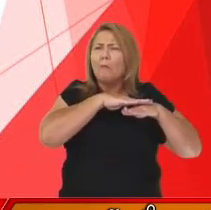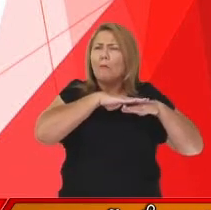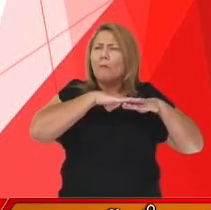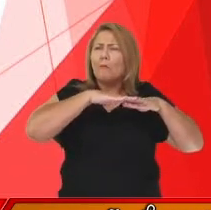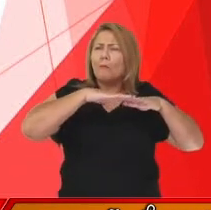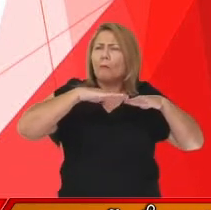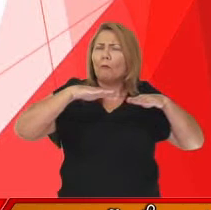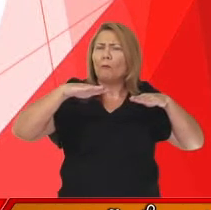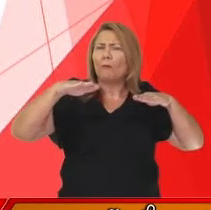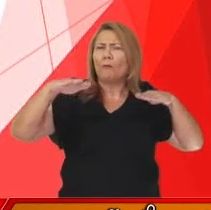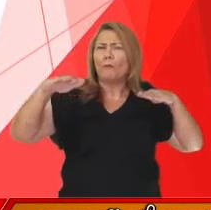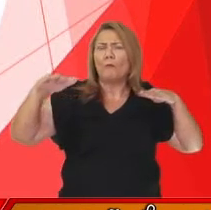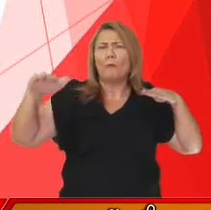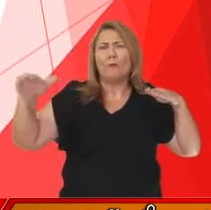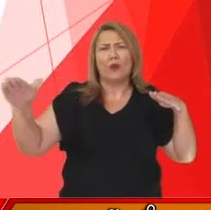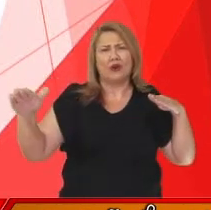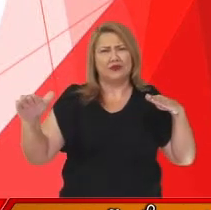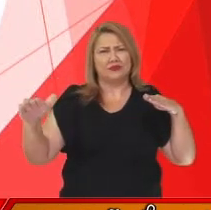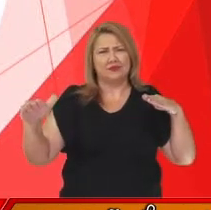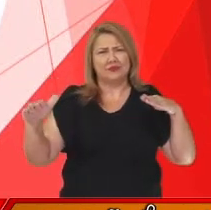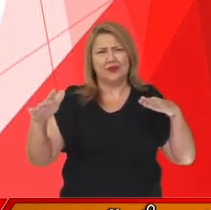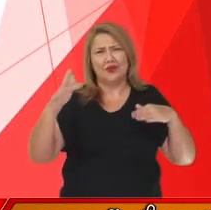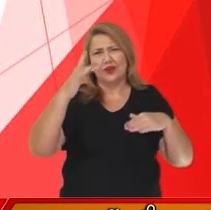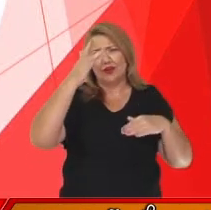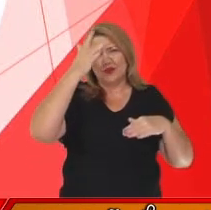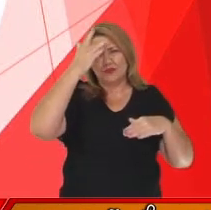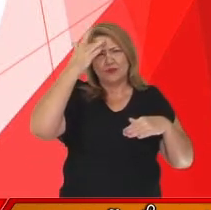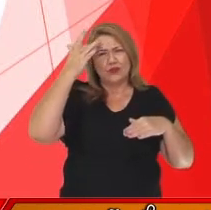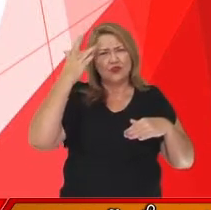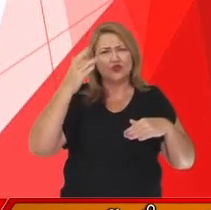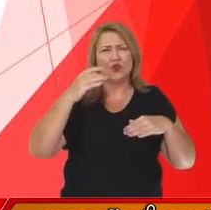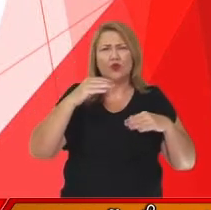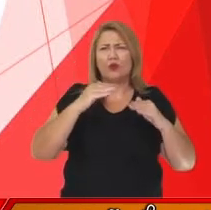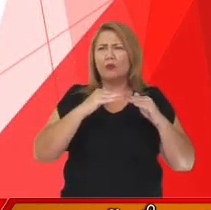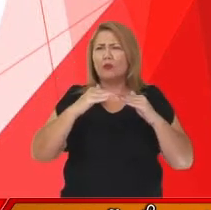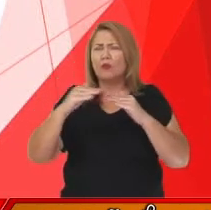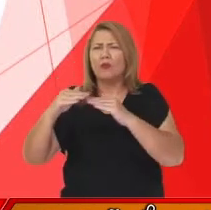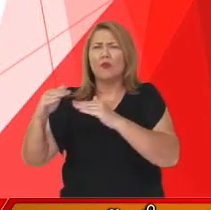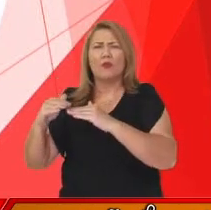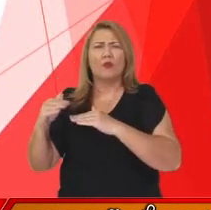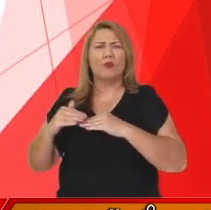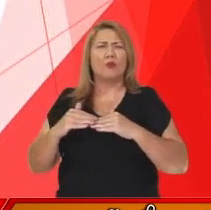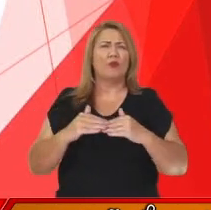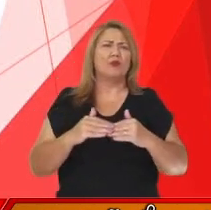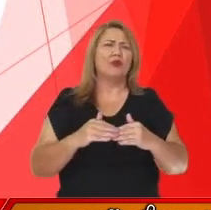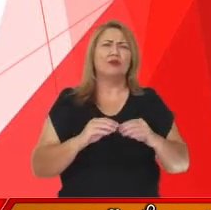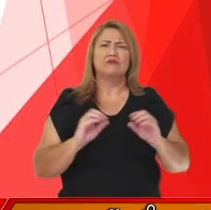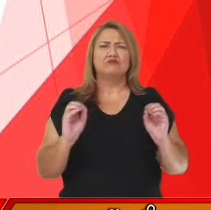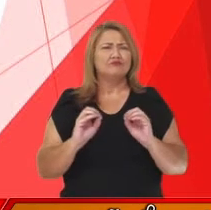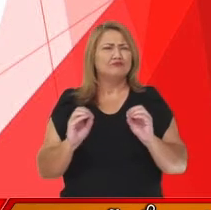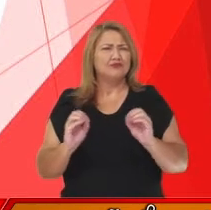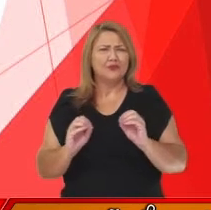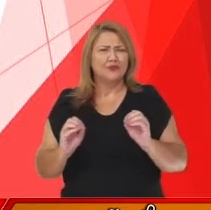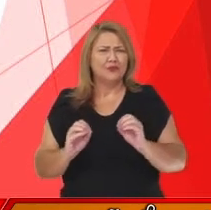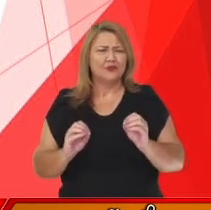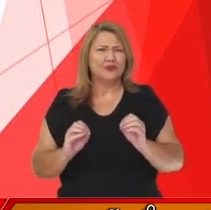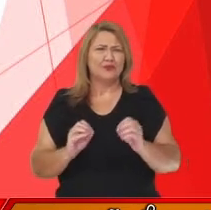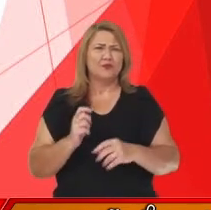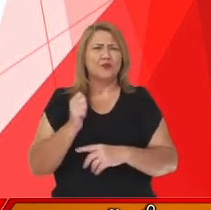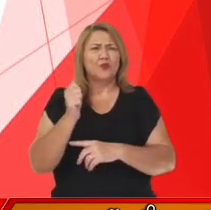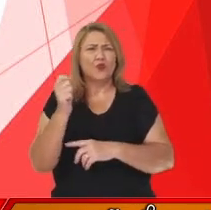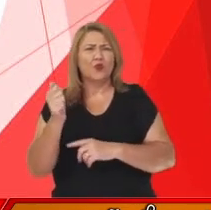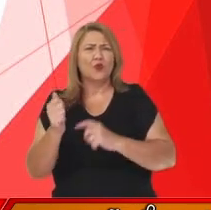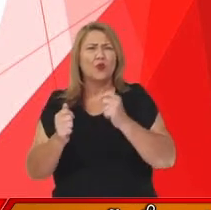que é isso é uma região que apresenta baixíssimos índices pluviométricos não é uma região que apresenta